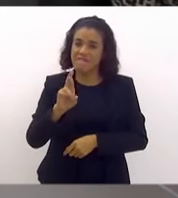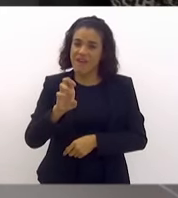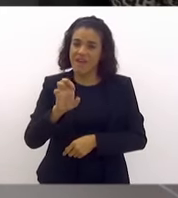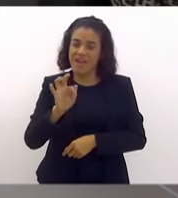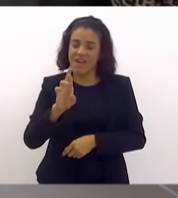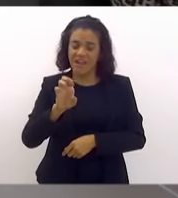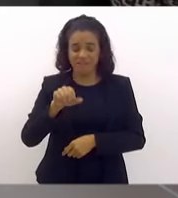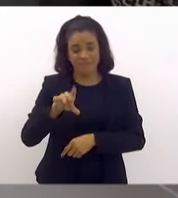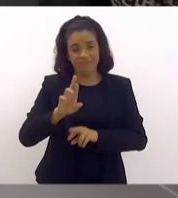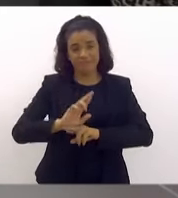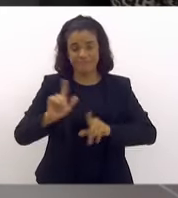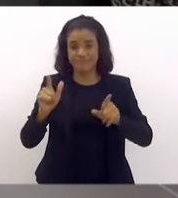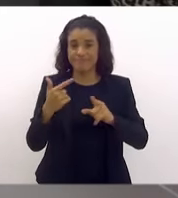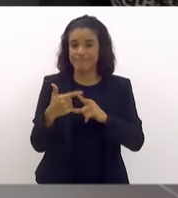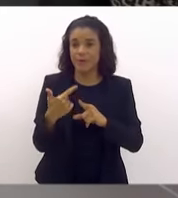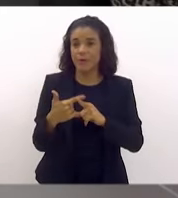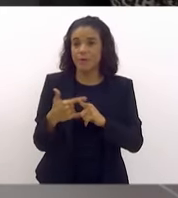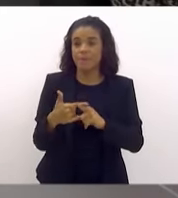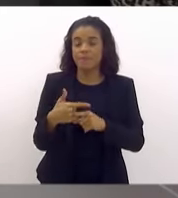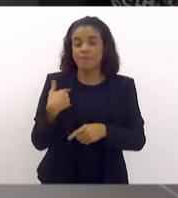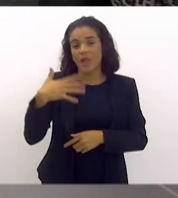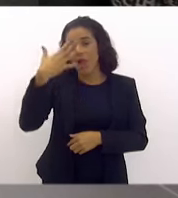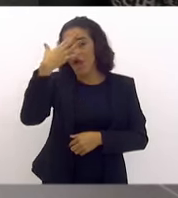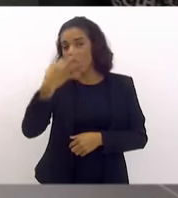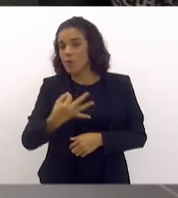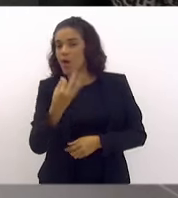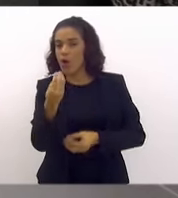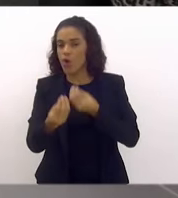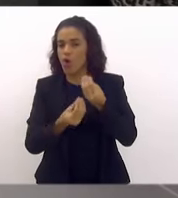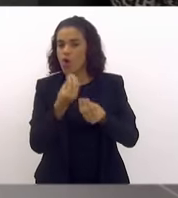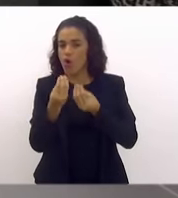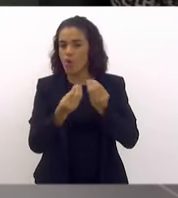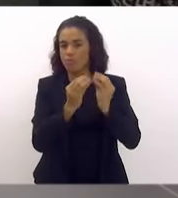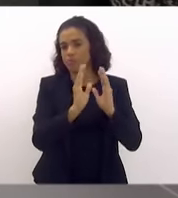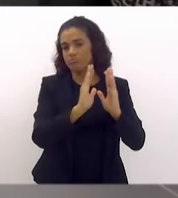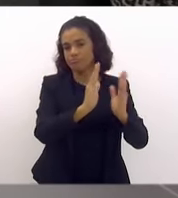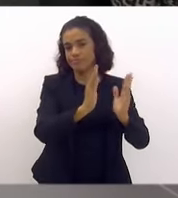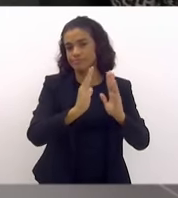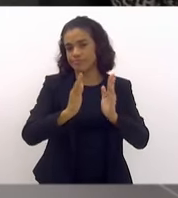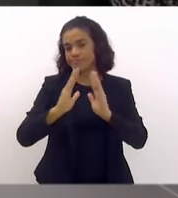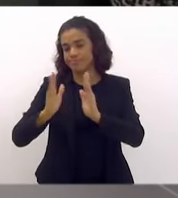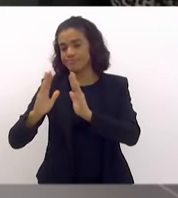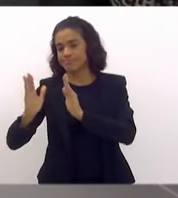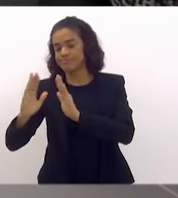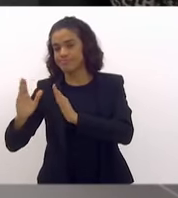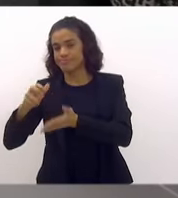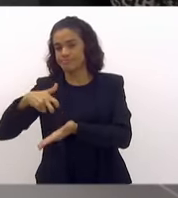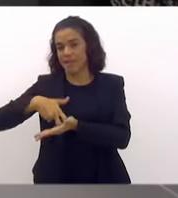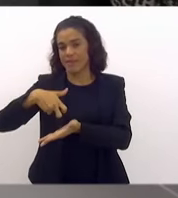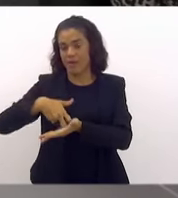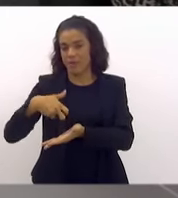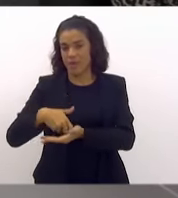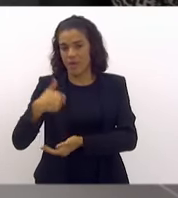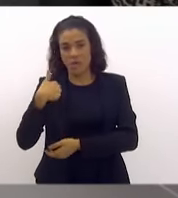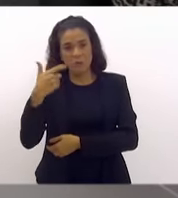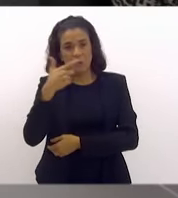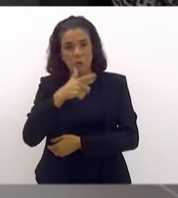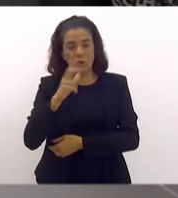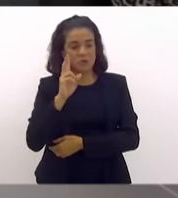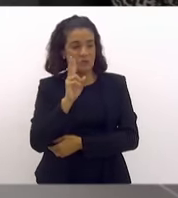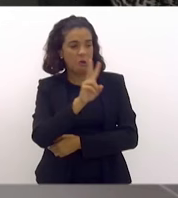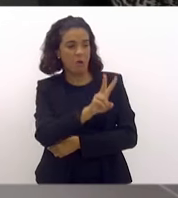maioria No que diz respeito à compreensão do processo penal porque eu não consigo ter um olhar